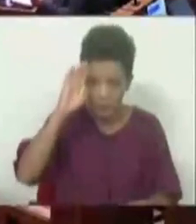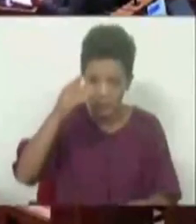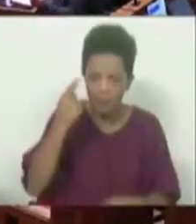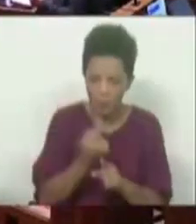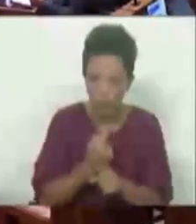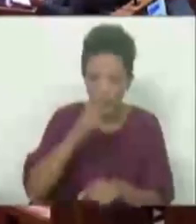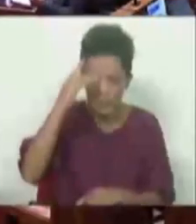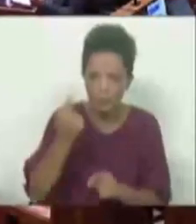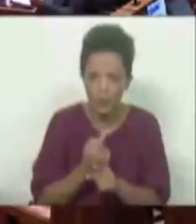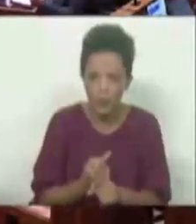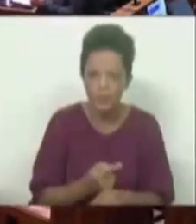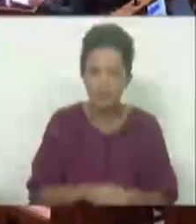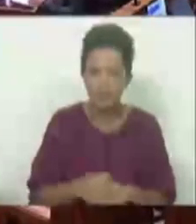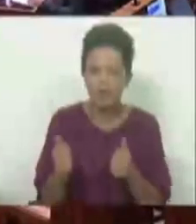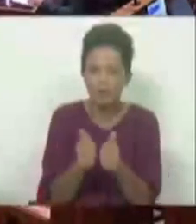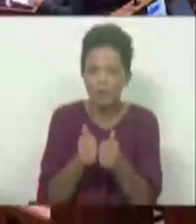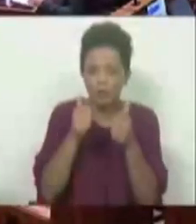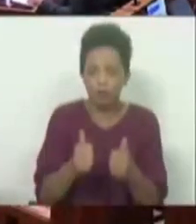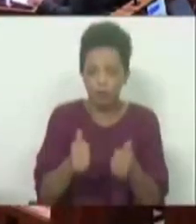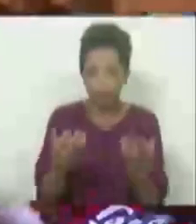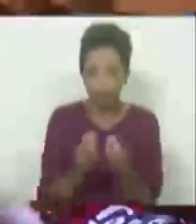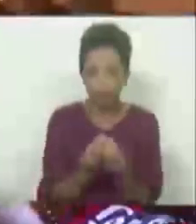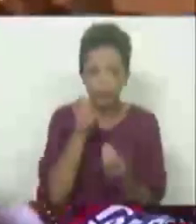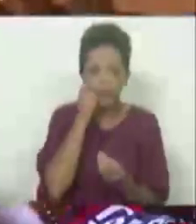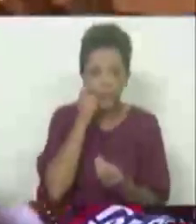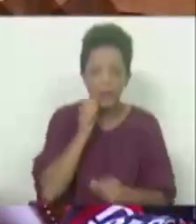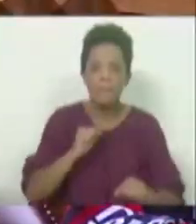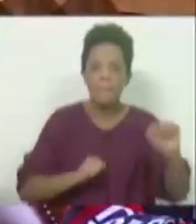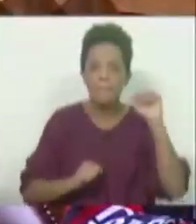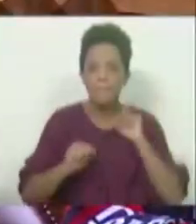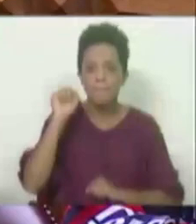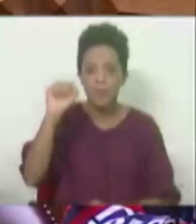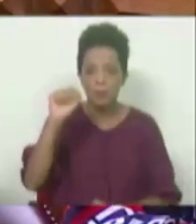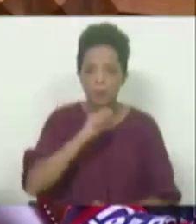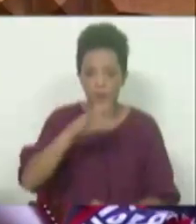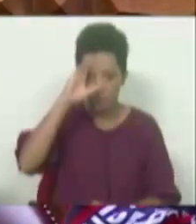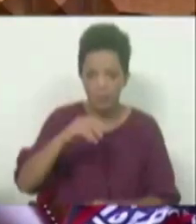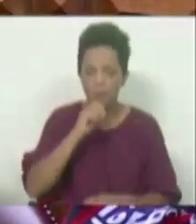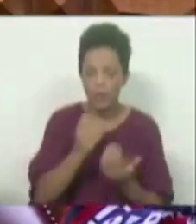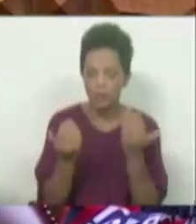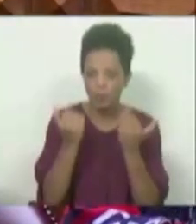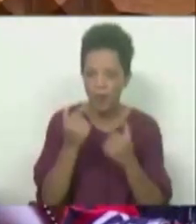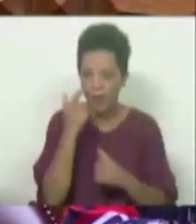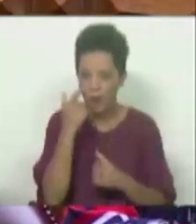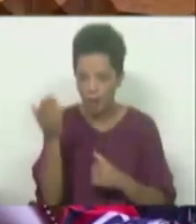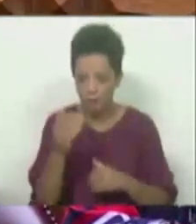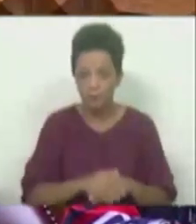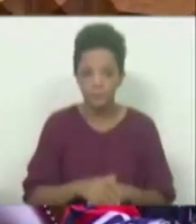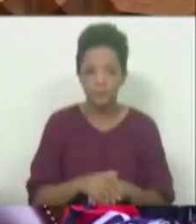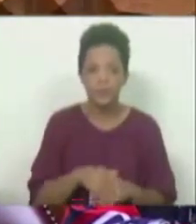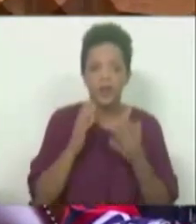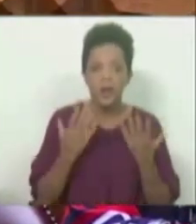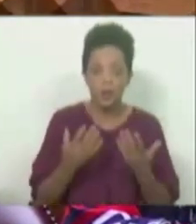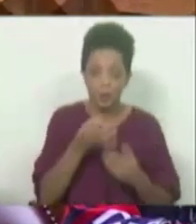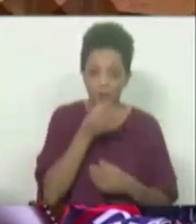mas sabe uma coisa? Estiveram em boa companhia, porque quem votou convosco foi o PCP. Talvez não soubessem, mas podem se informar. A questão é esta.